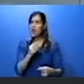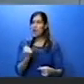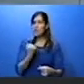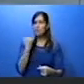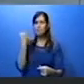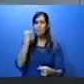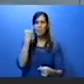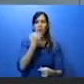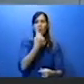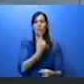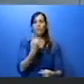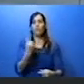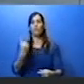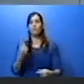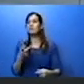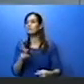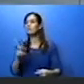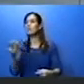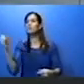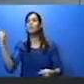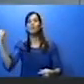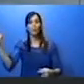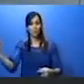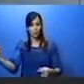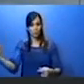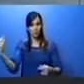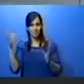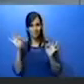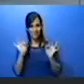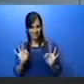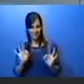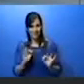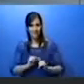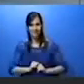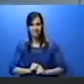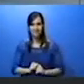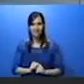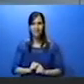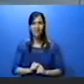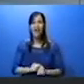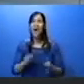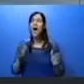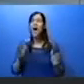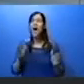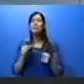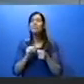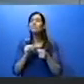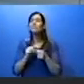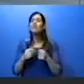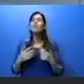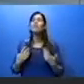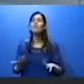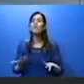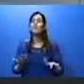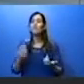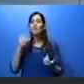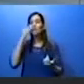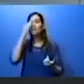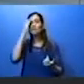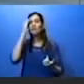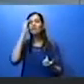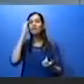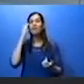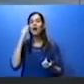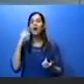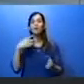eu multiplico 1, vai dar sempre 1. Certo? Bom, o que nós fizemos aqui? Vou repetir, saímos